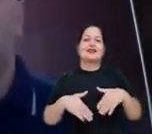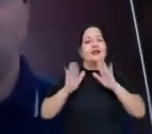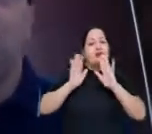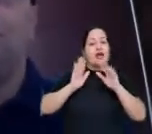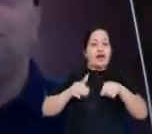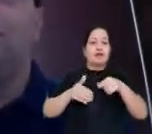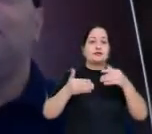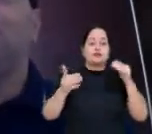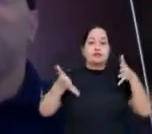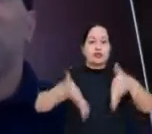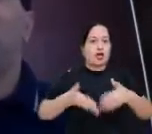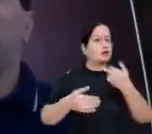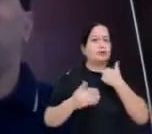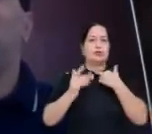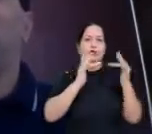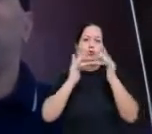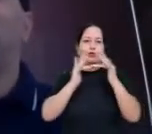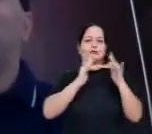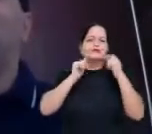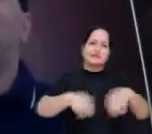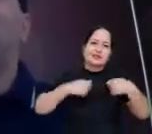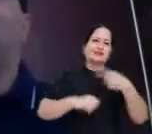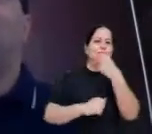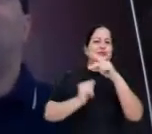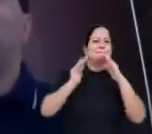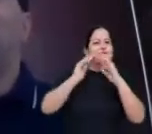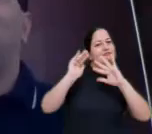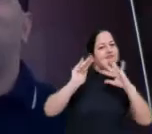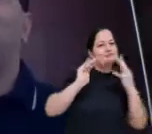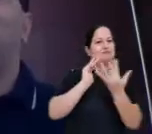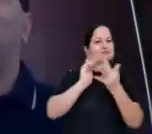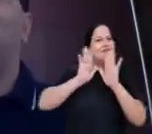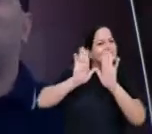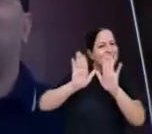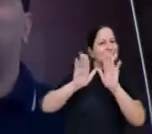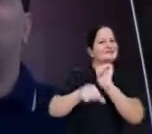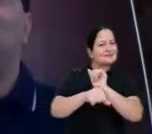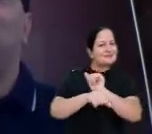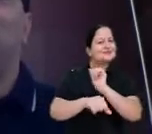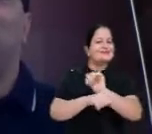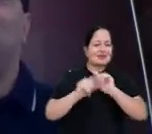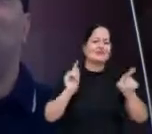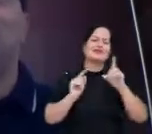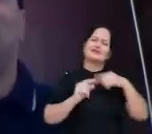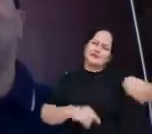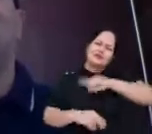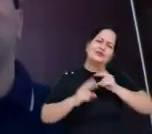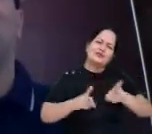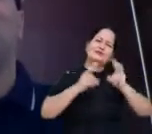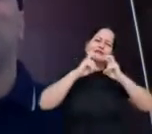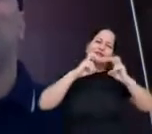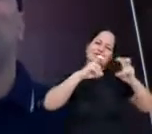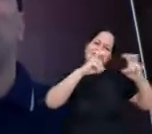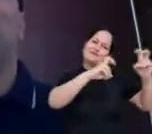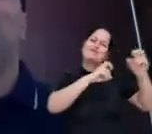Deus os abençoe e os guarde também. Vamos continuar clamando e bendizendo o nome do nosso Deus. Que Deus a